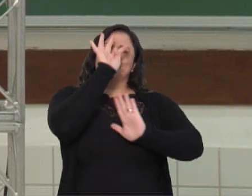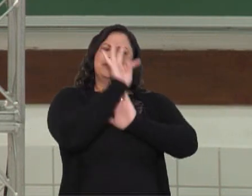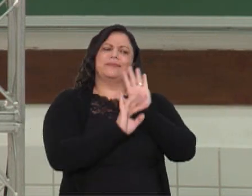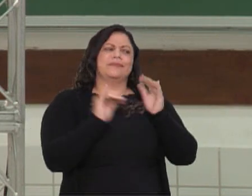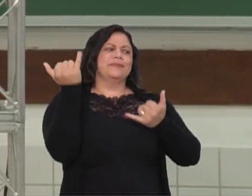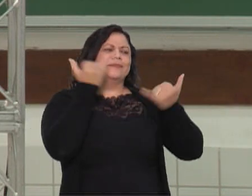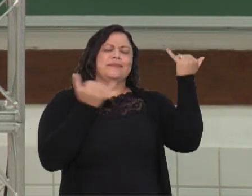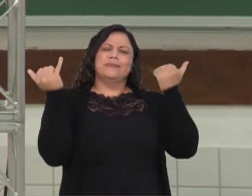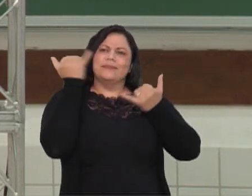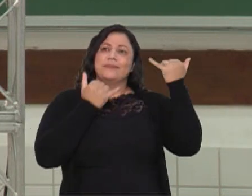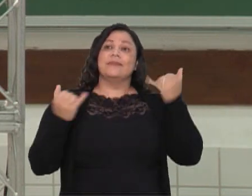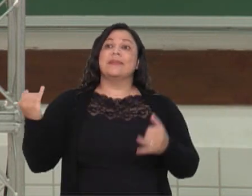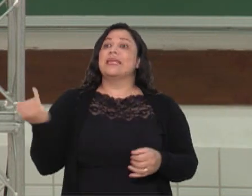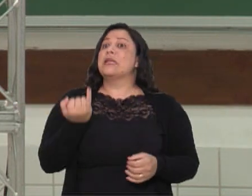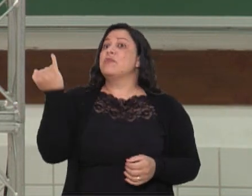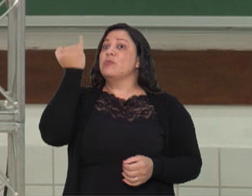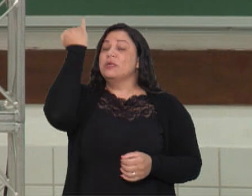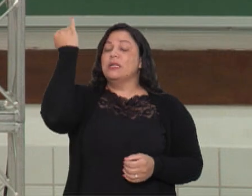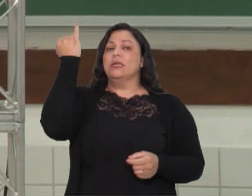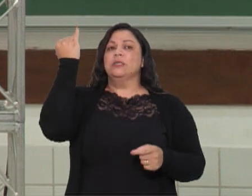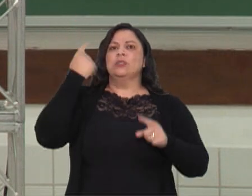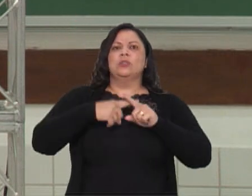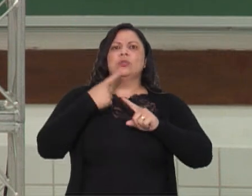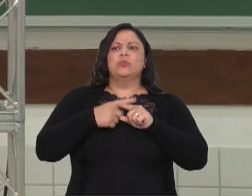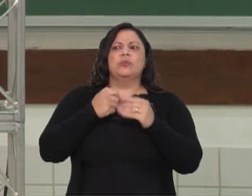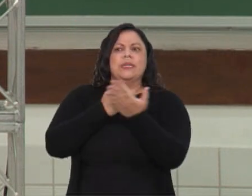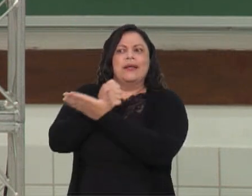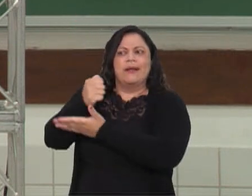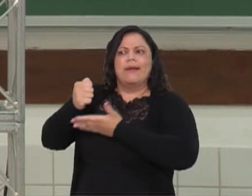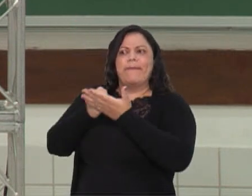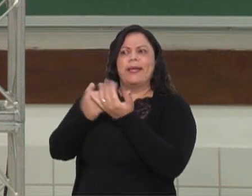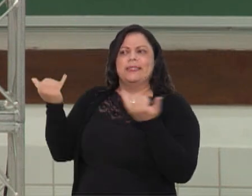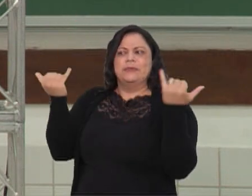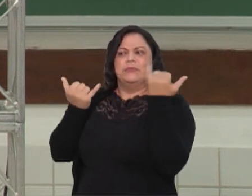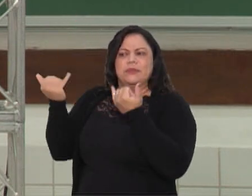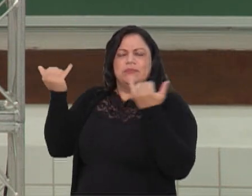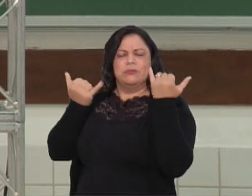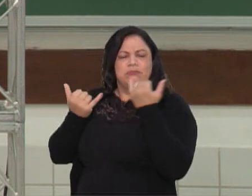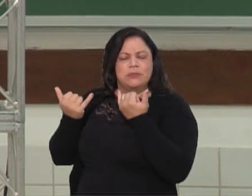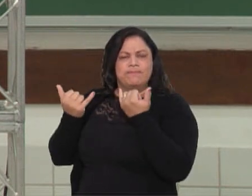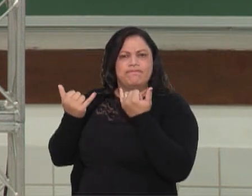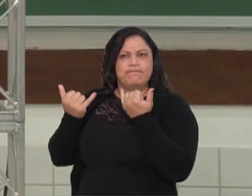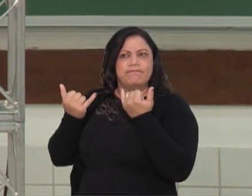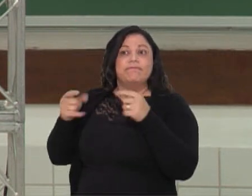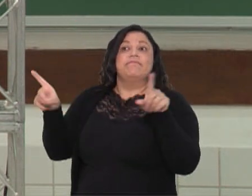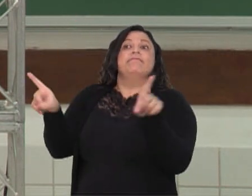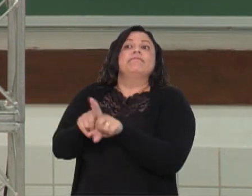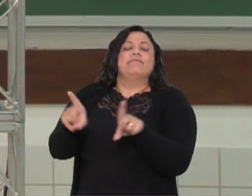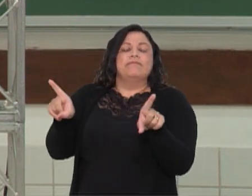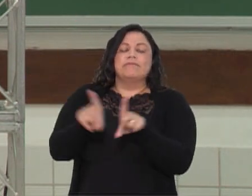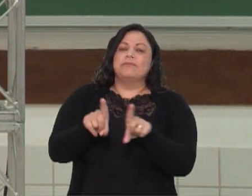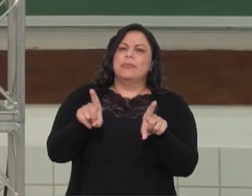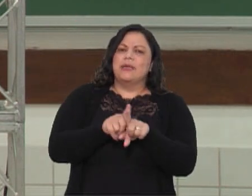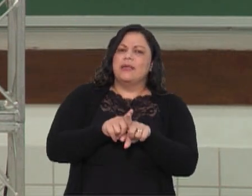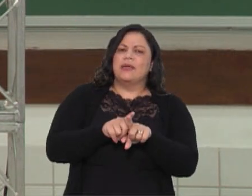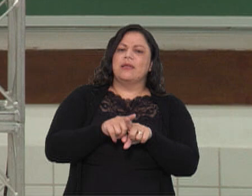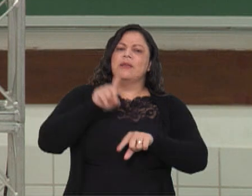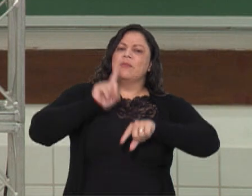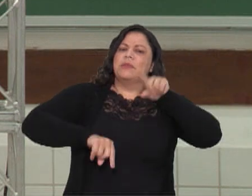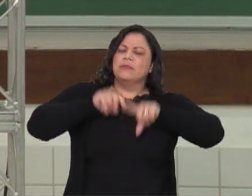importante porque ele é a base, não só para nós nos informarmos, ele é a base também para nós